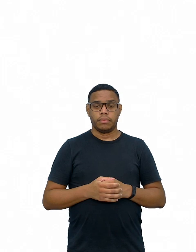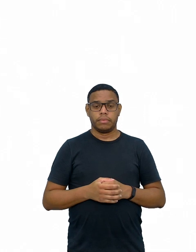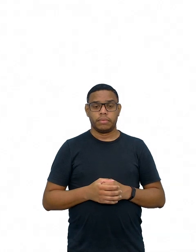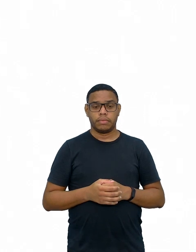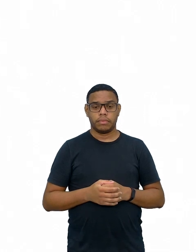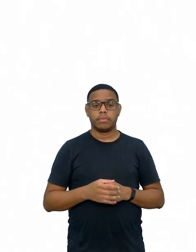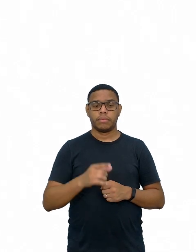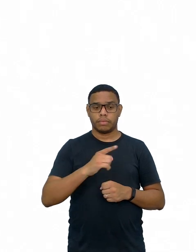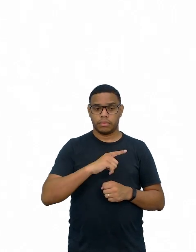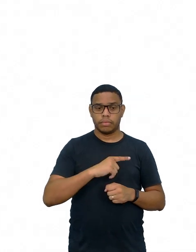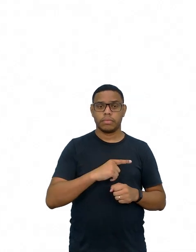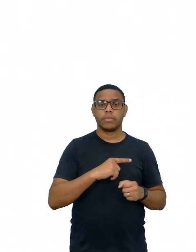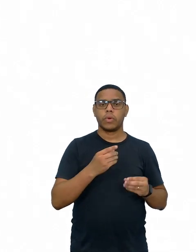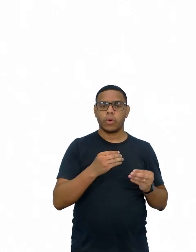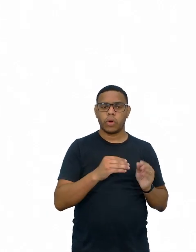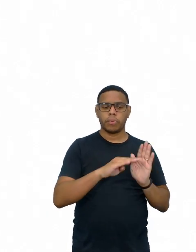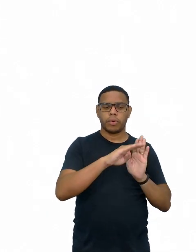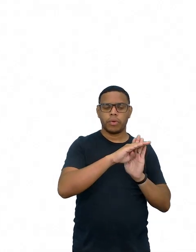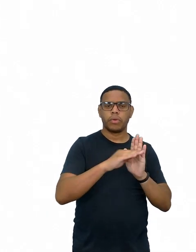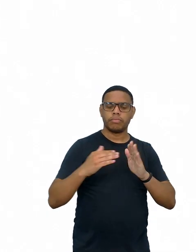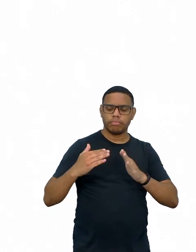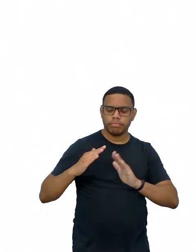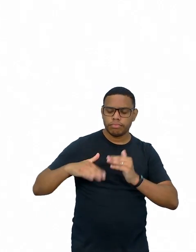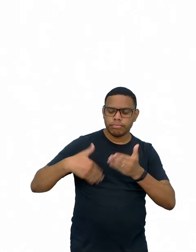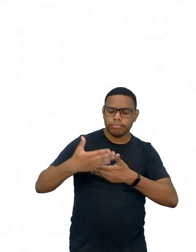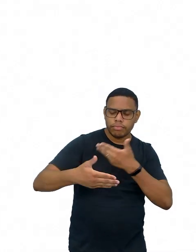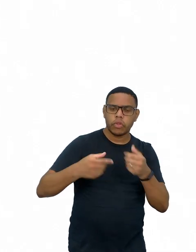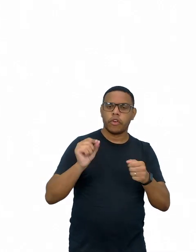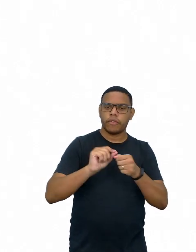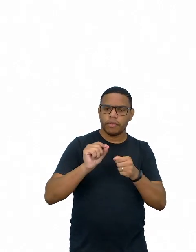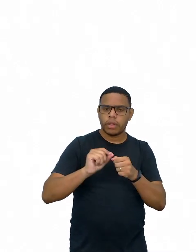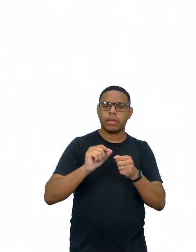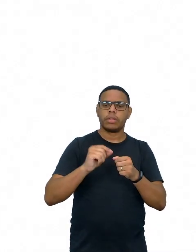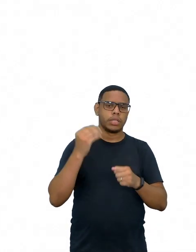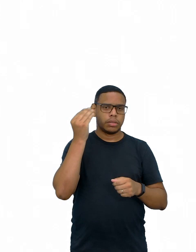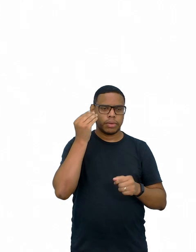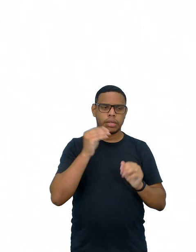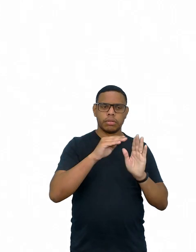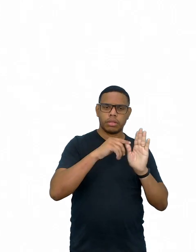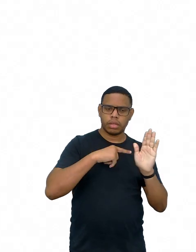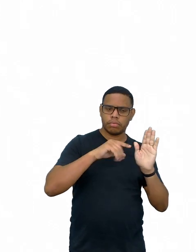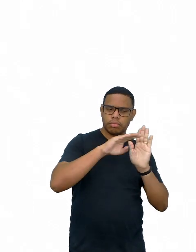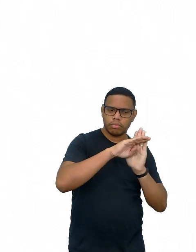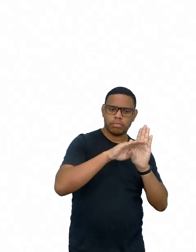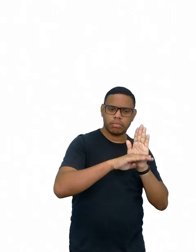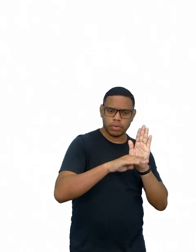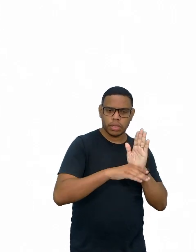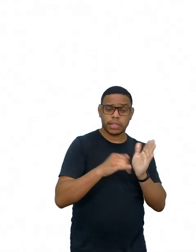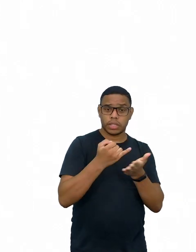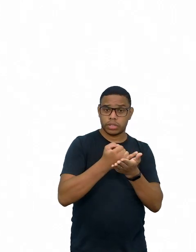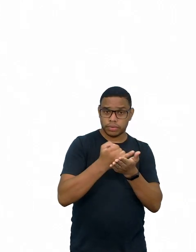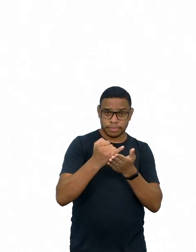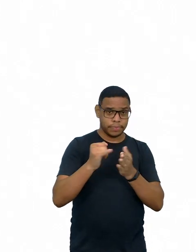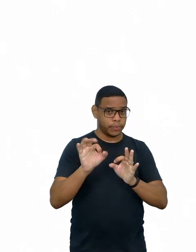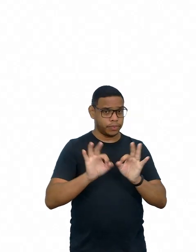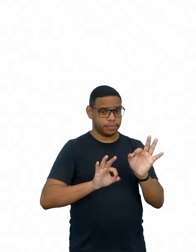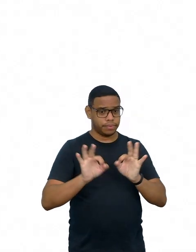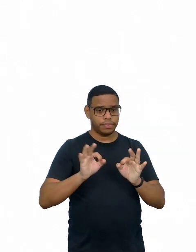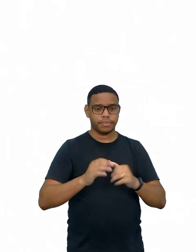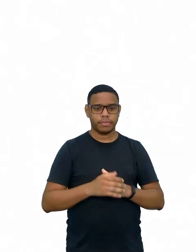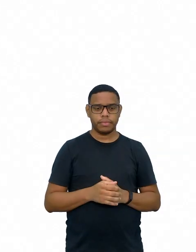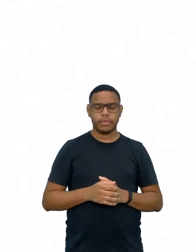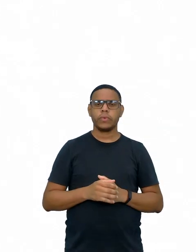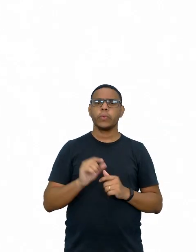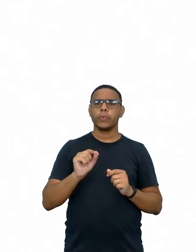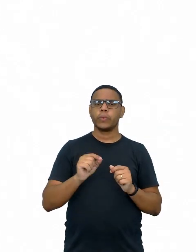as etapas do processo, né, de desenvolvimento de uma experiência. Então, eu tenho a introdução e o planejamento. O